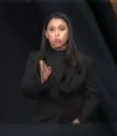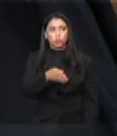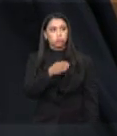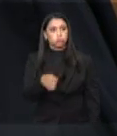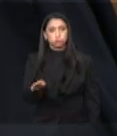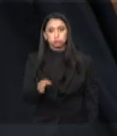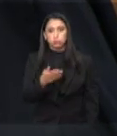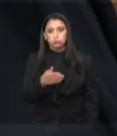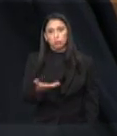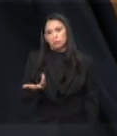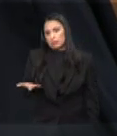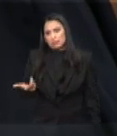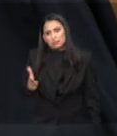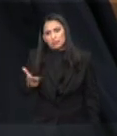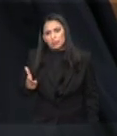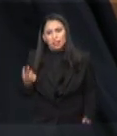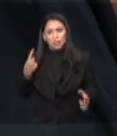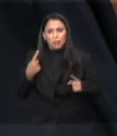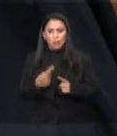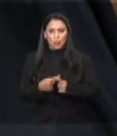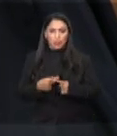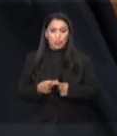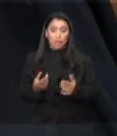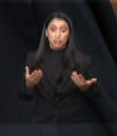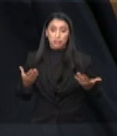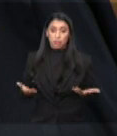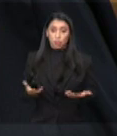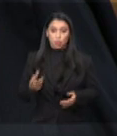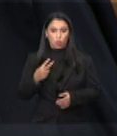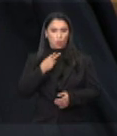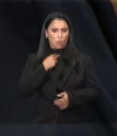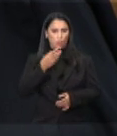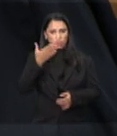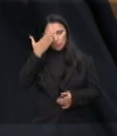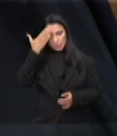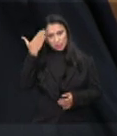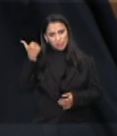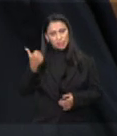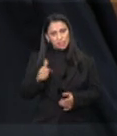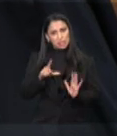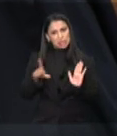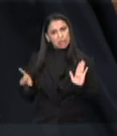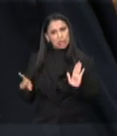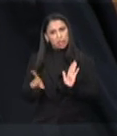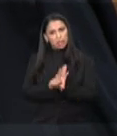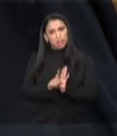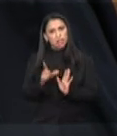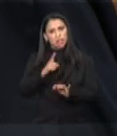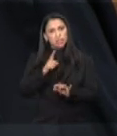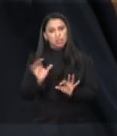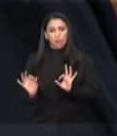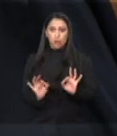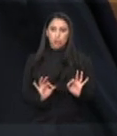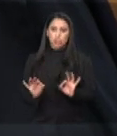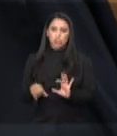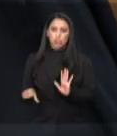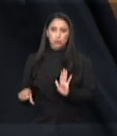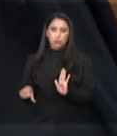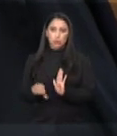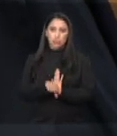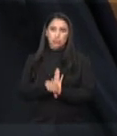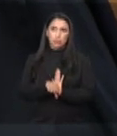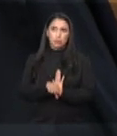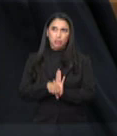que não seria razoável. No entanto, nós não podemos esquecer que a lei que define organização criminosa